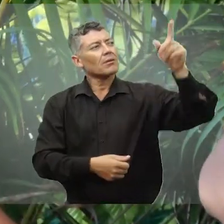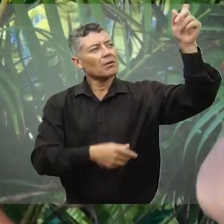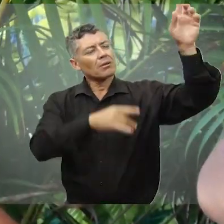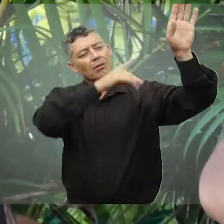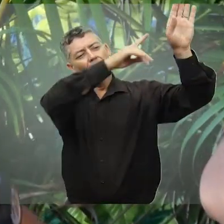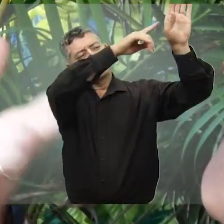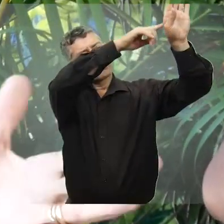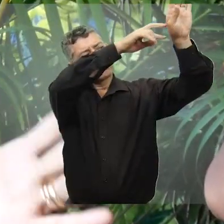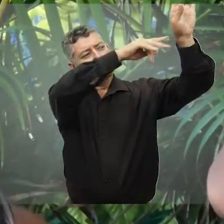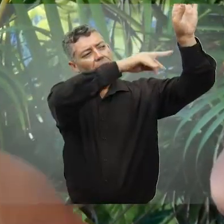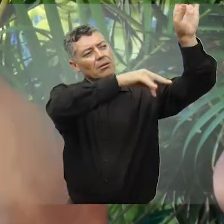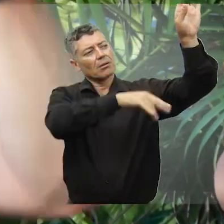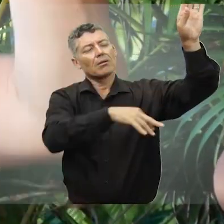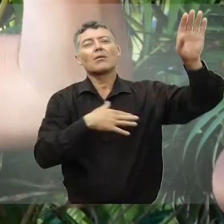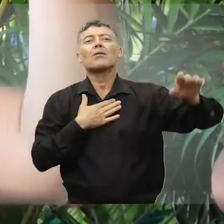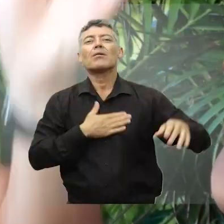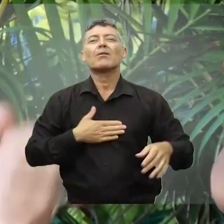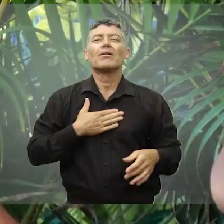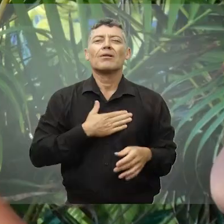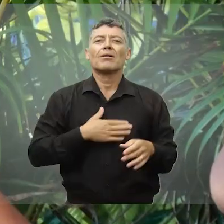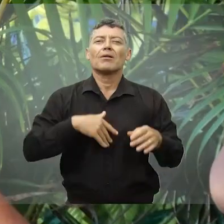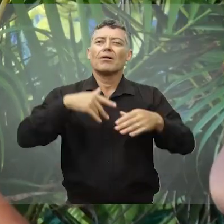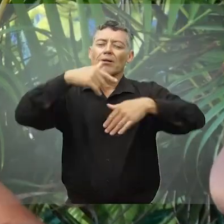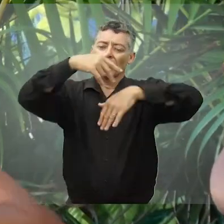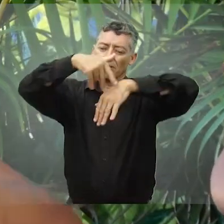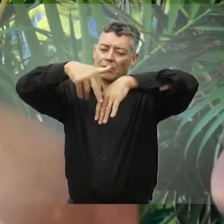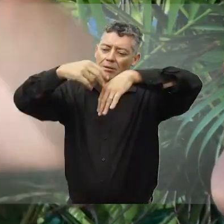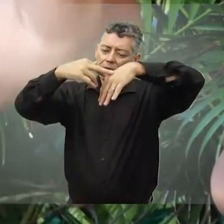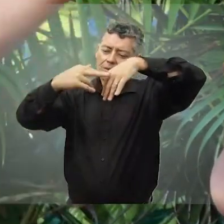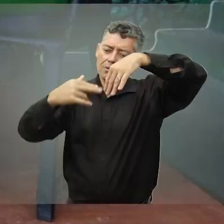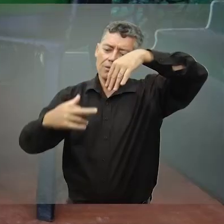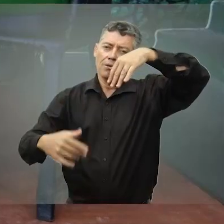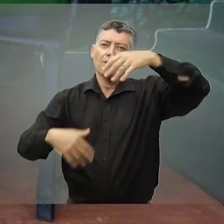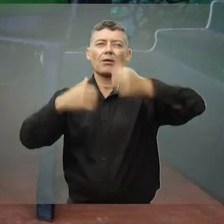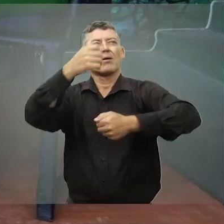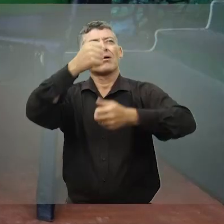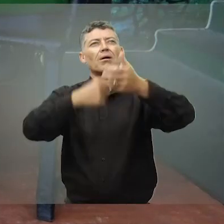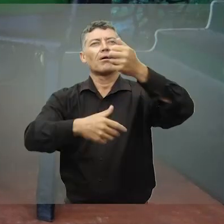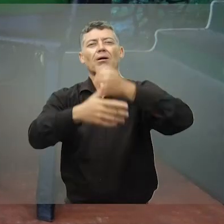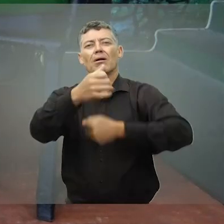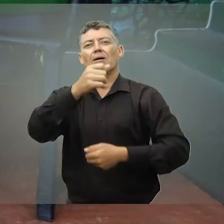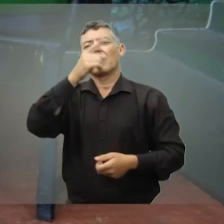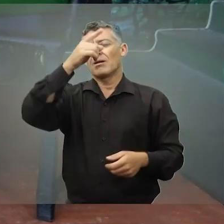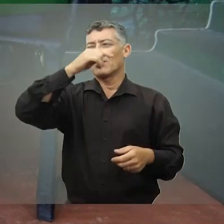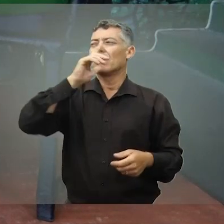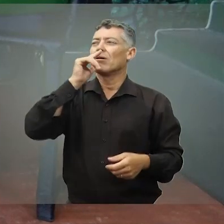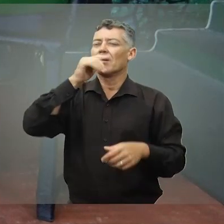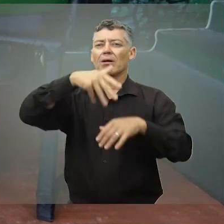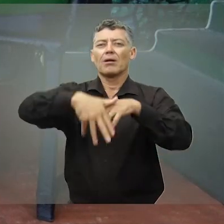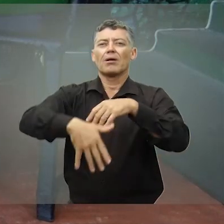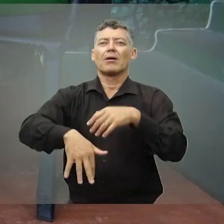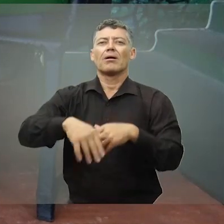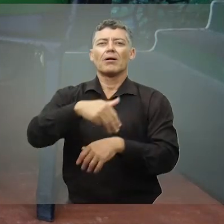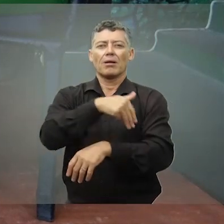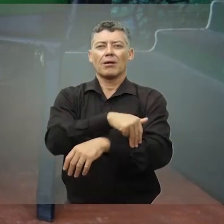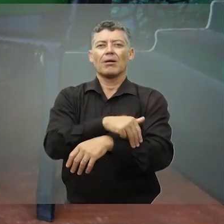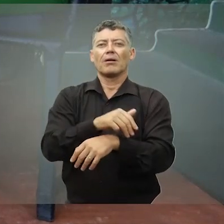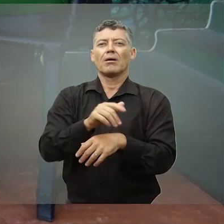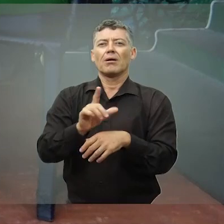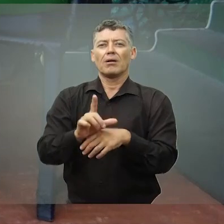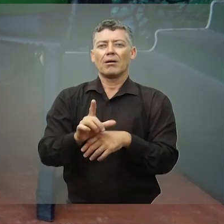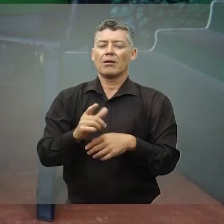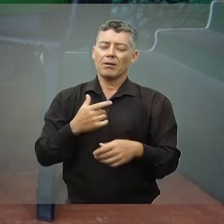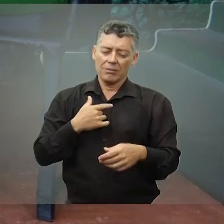rapel. Aí gostei, aí comecei a descer cachoeira. Aí comecei a descer os edifícios, aí desci o elevador Lacerda. Pronto, virei